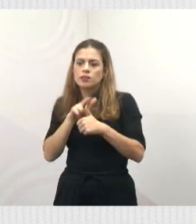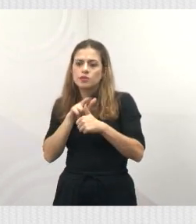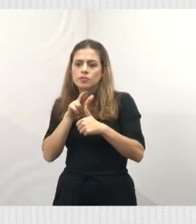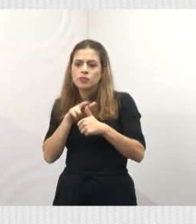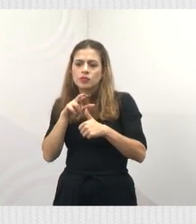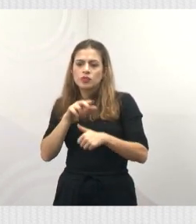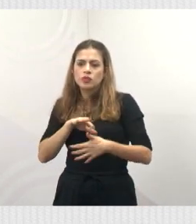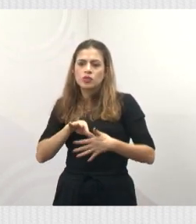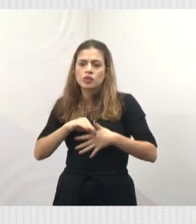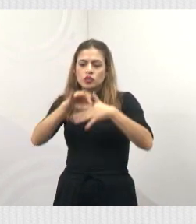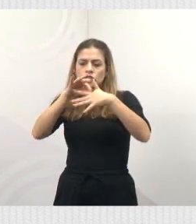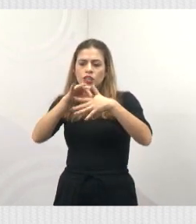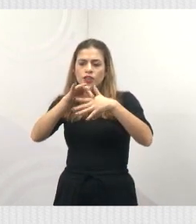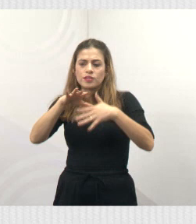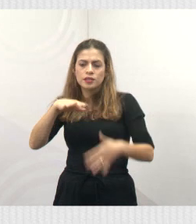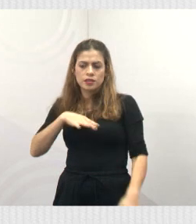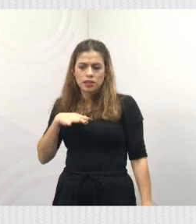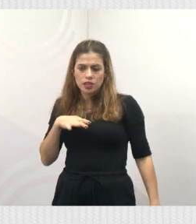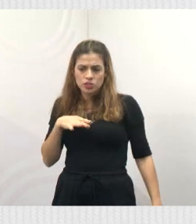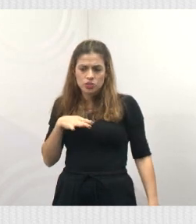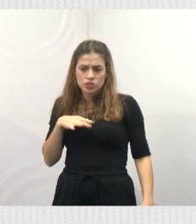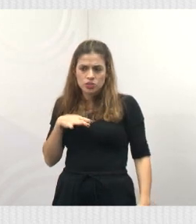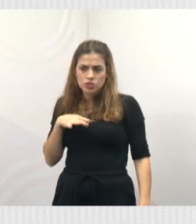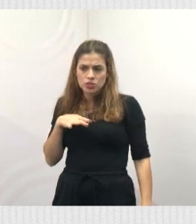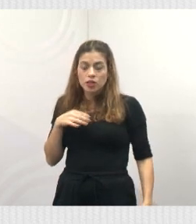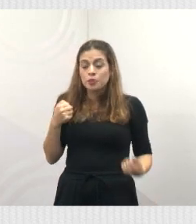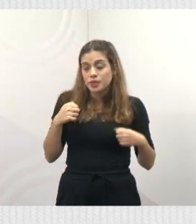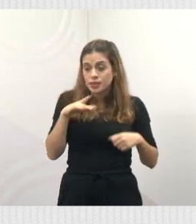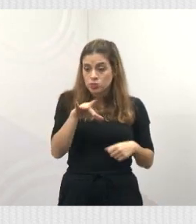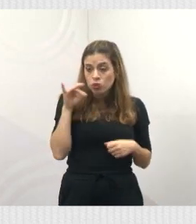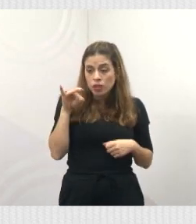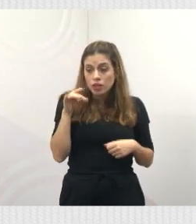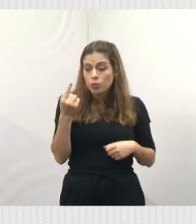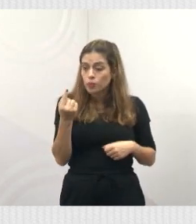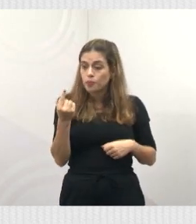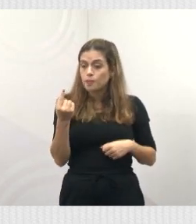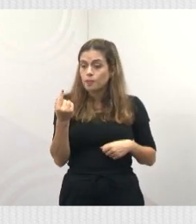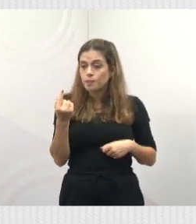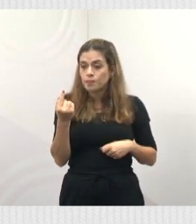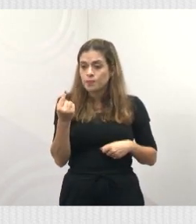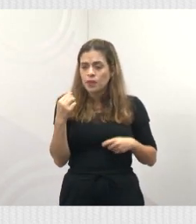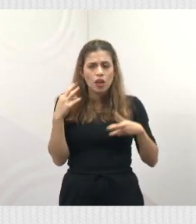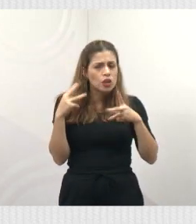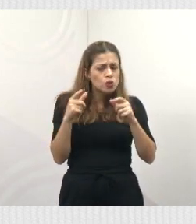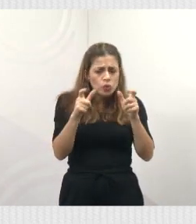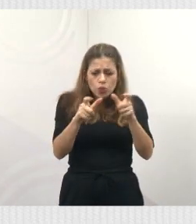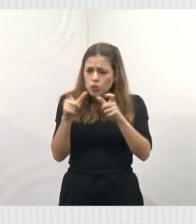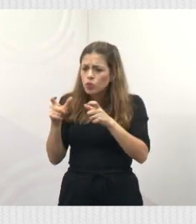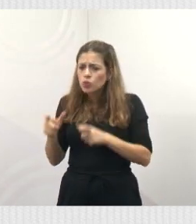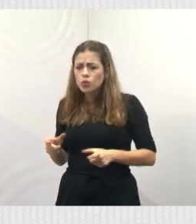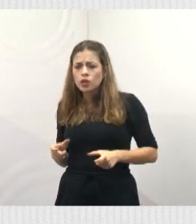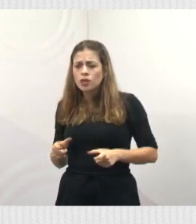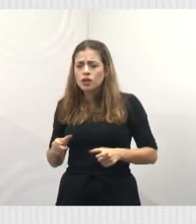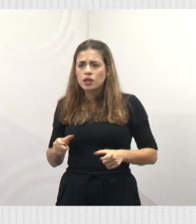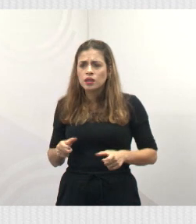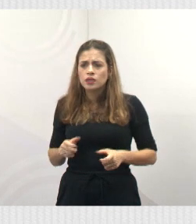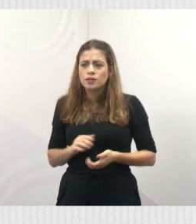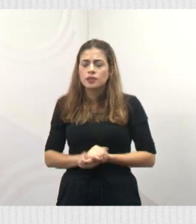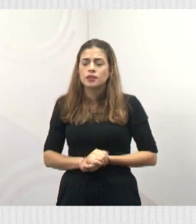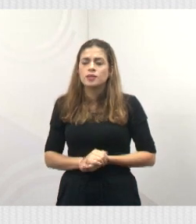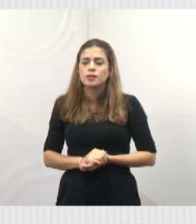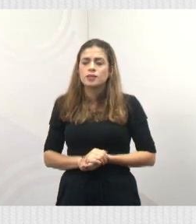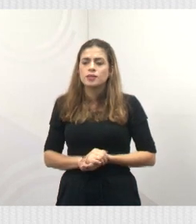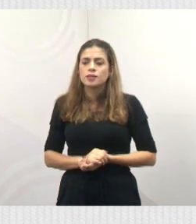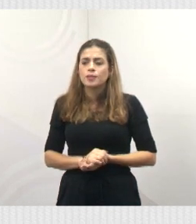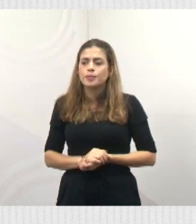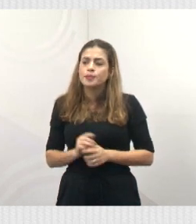município. Entre os procuradores. Mas ele precisa escolher. Todo órgão é assim. Não tem sentido um negócio desse. Mas